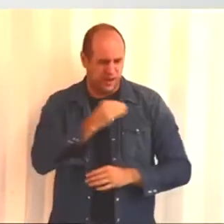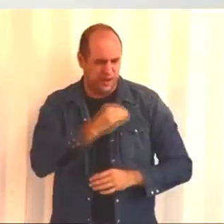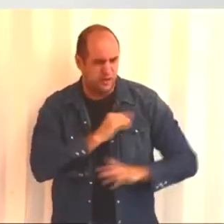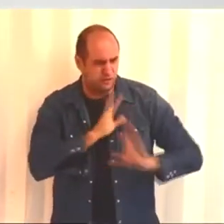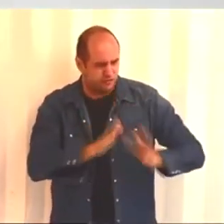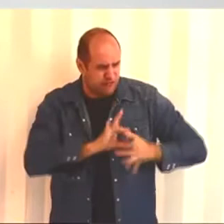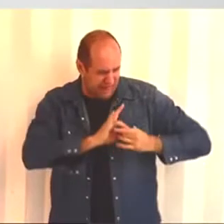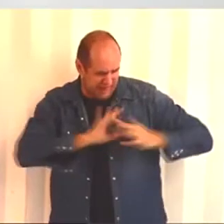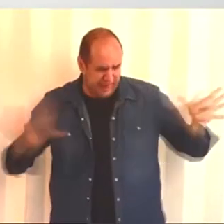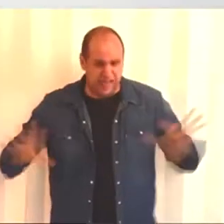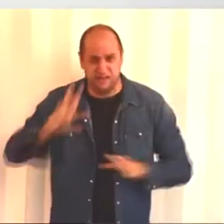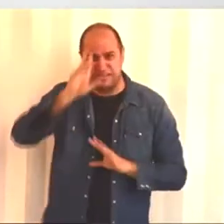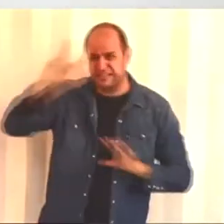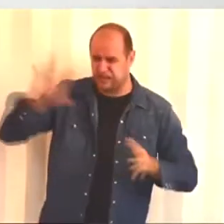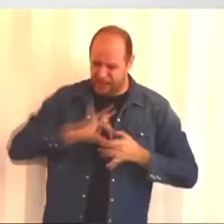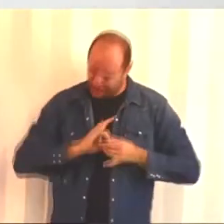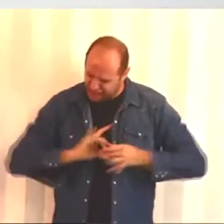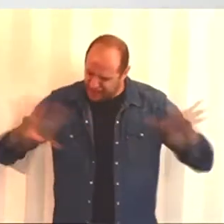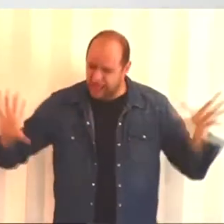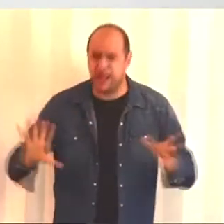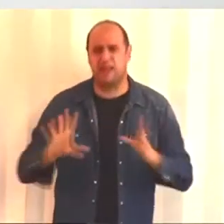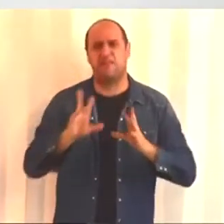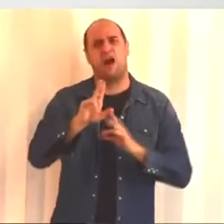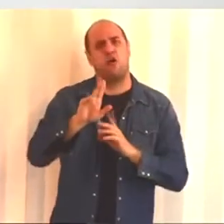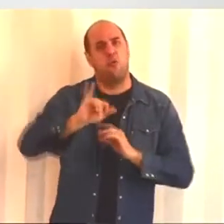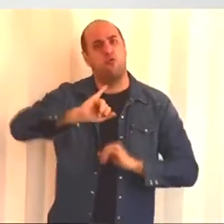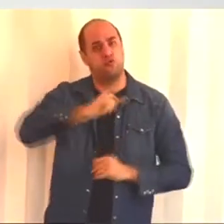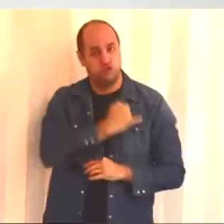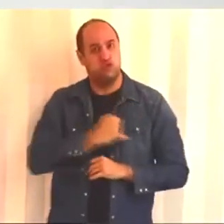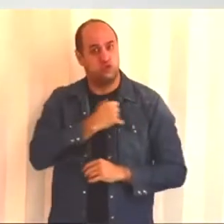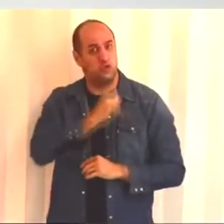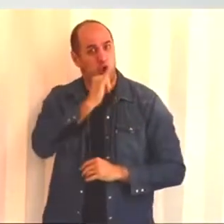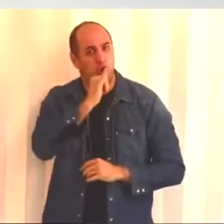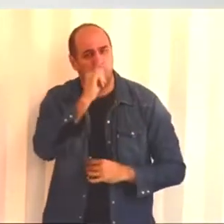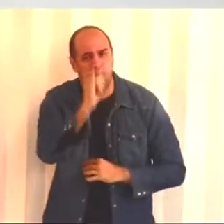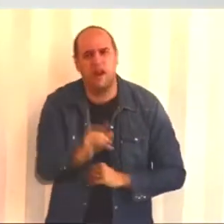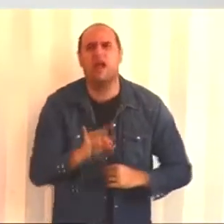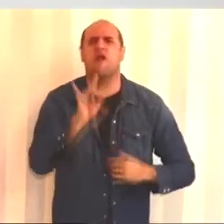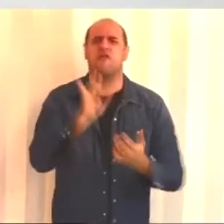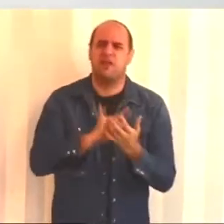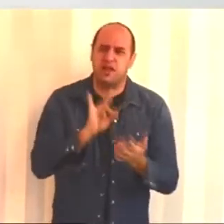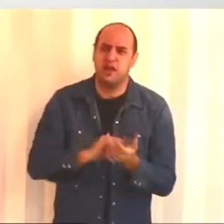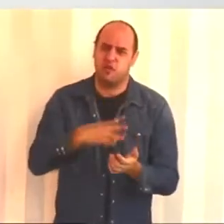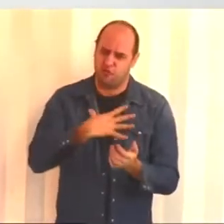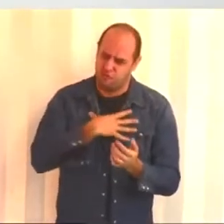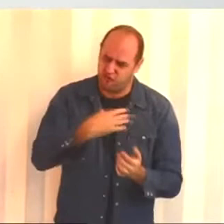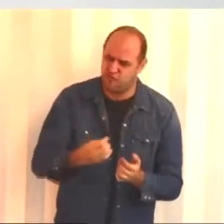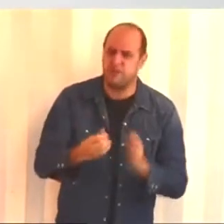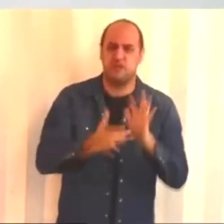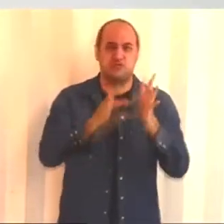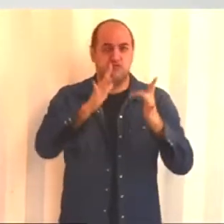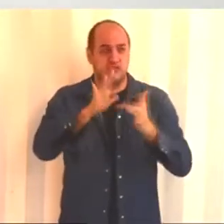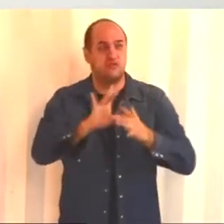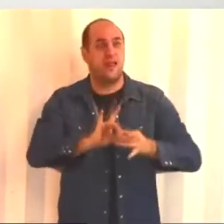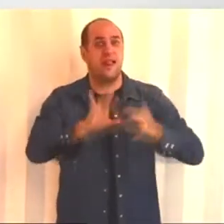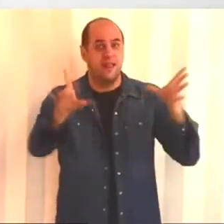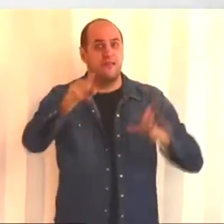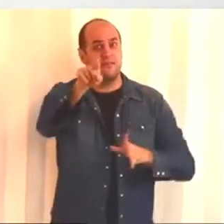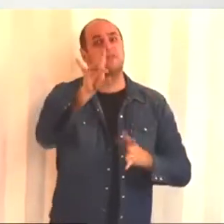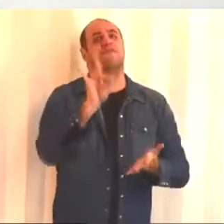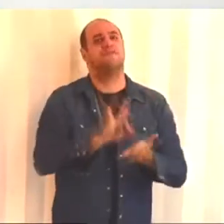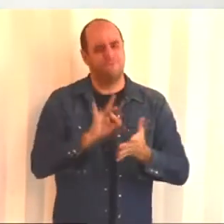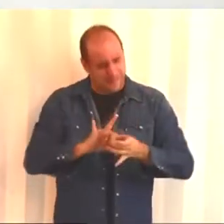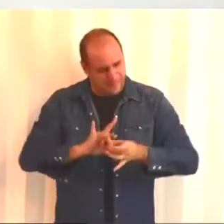pecado. O Senhor nos libertou, como nos diz o Evangelho segundo João: se verdadeiramente o Filho vos libertar, verdadeiramente